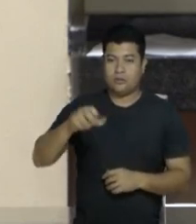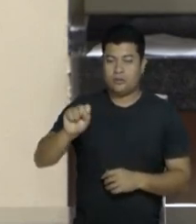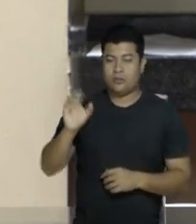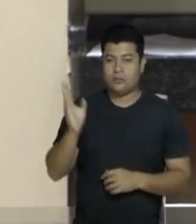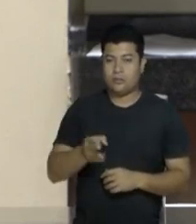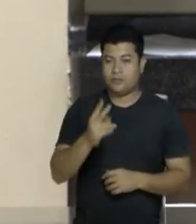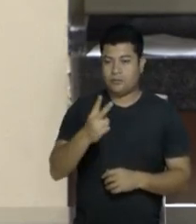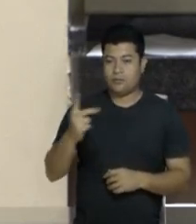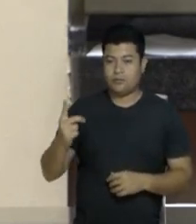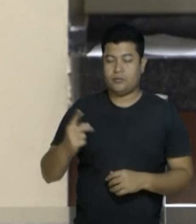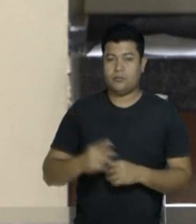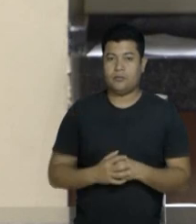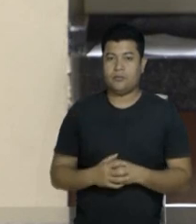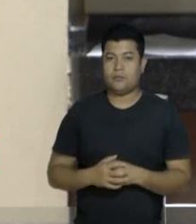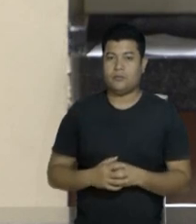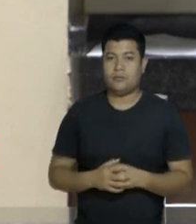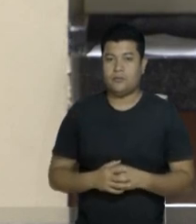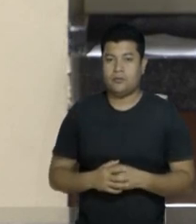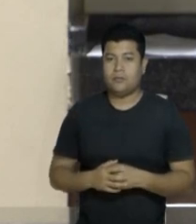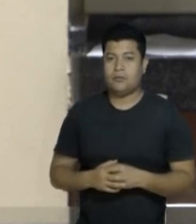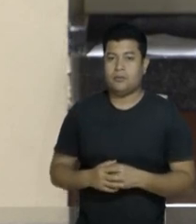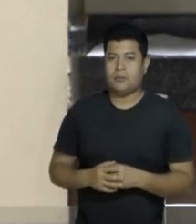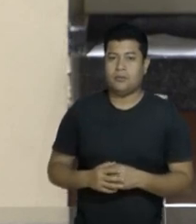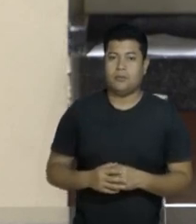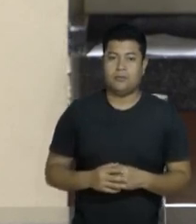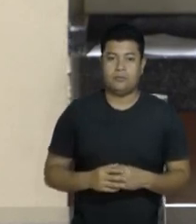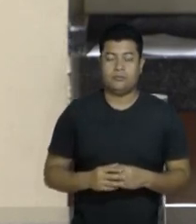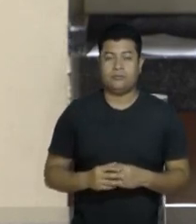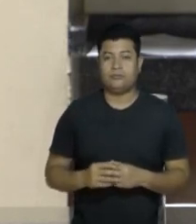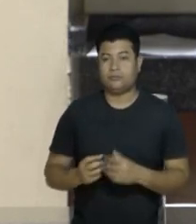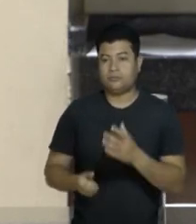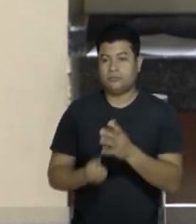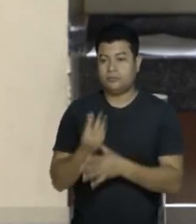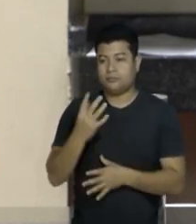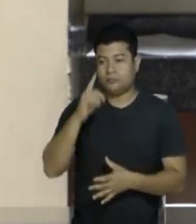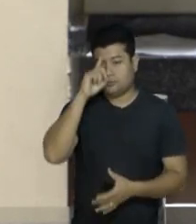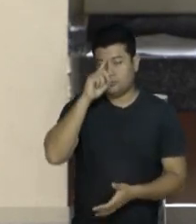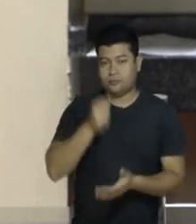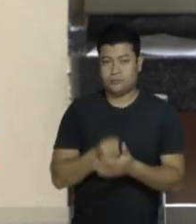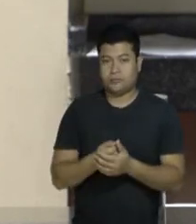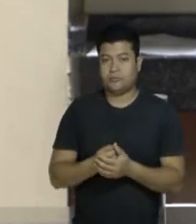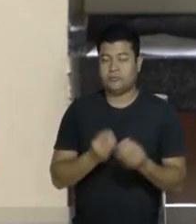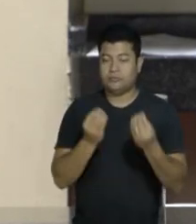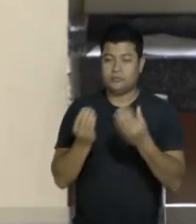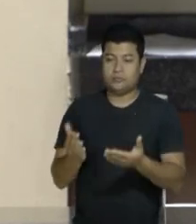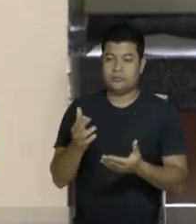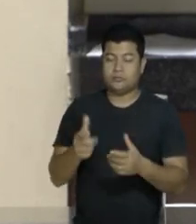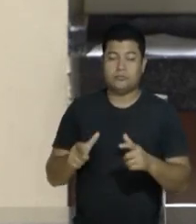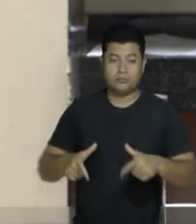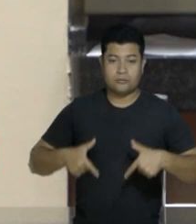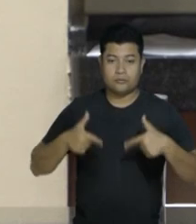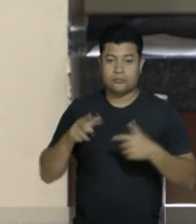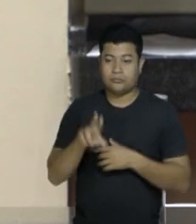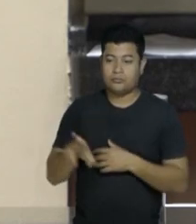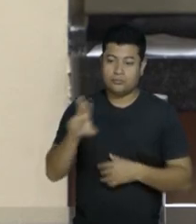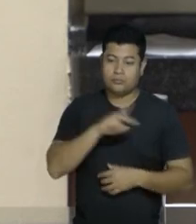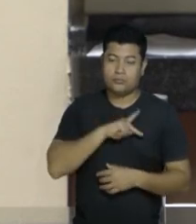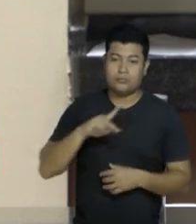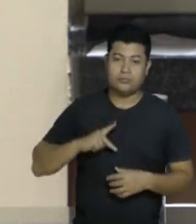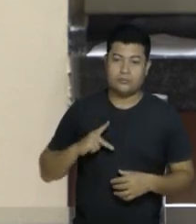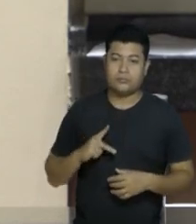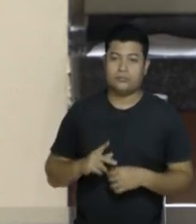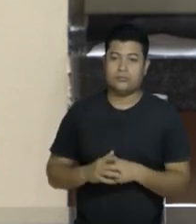18.278/2021, que consolida os atos normativos que concedem o título de utilidade